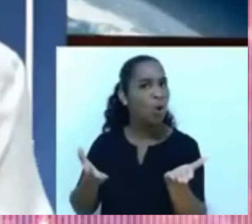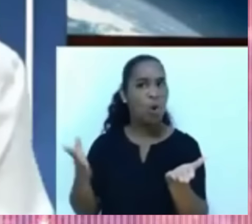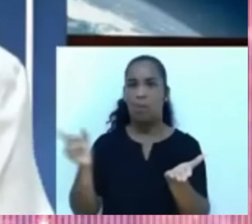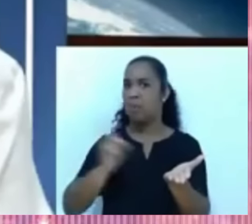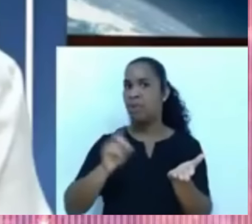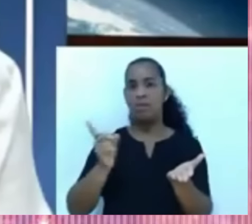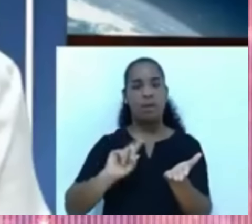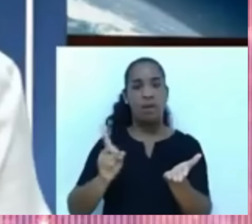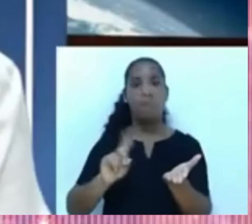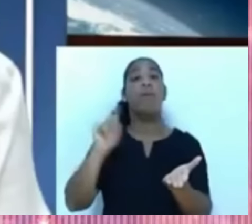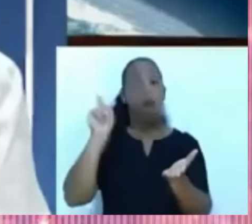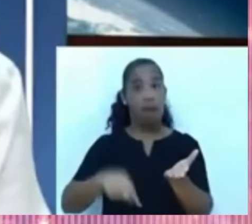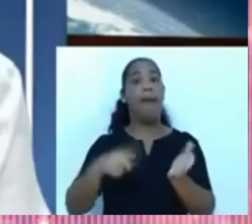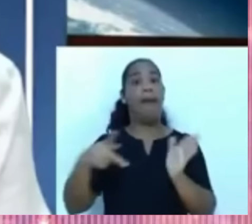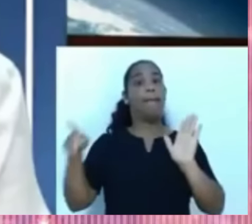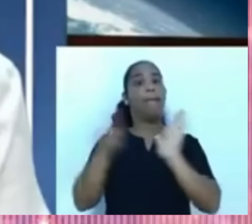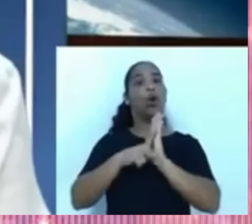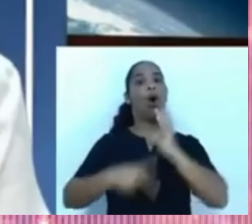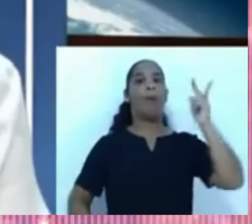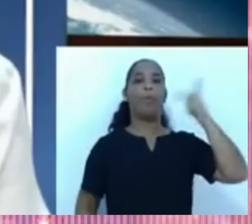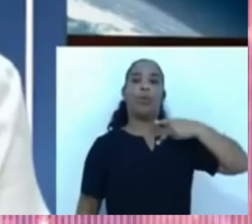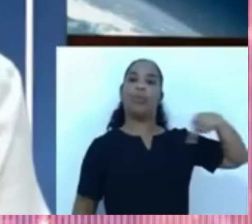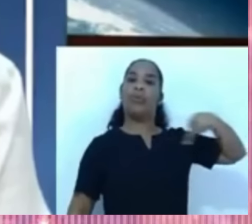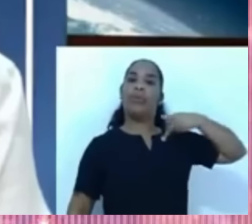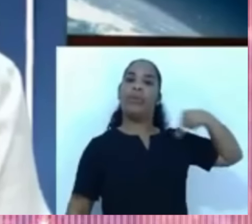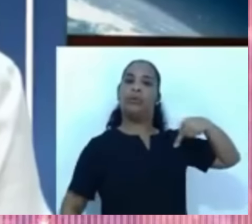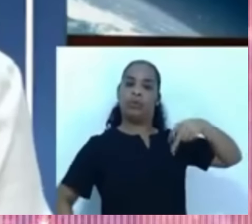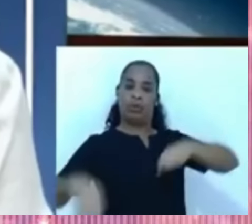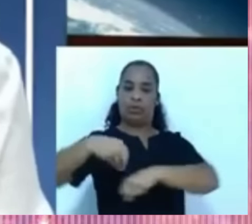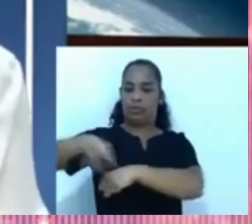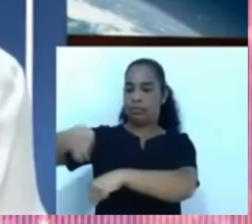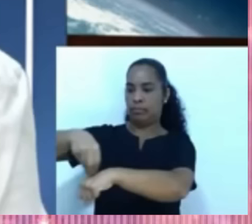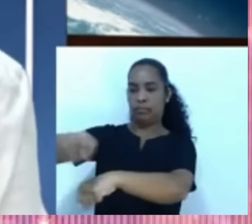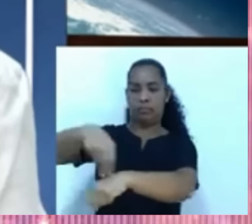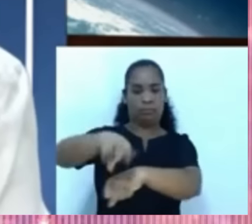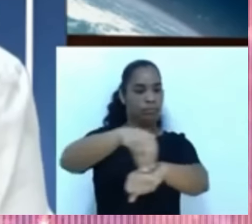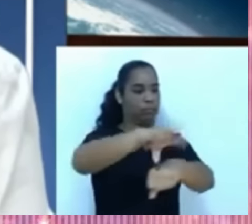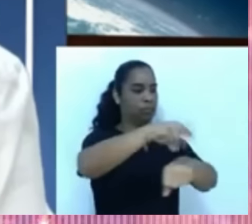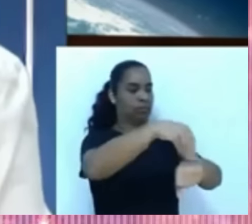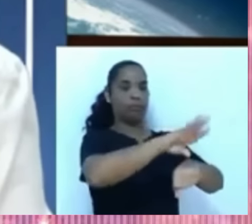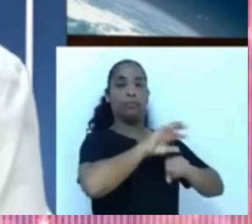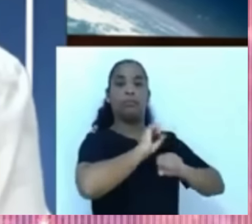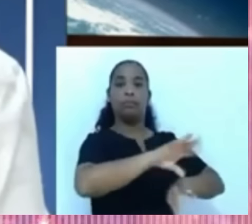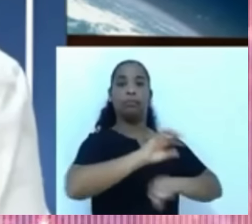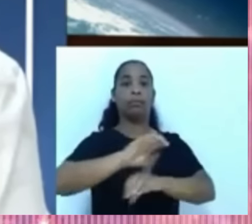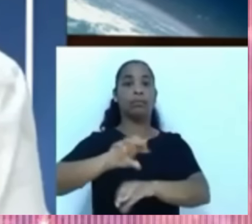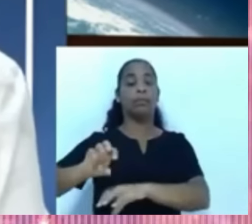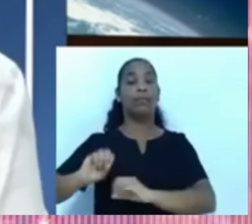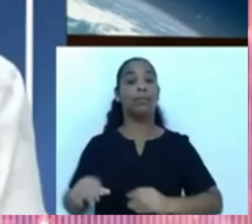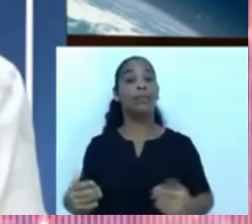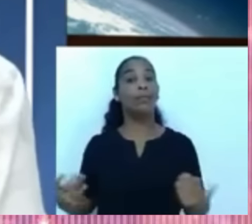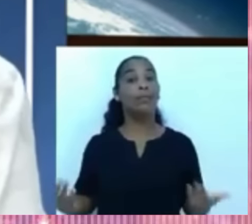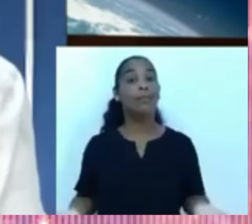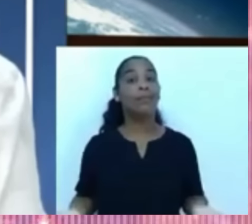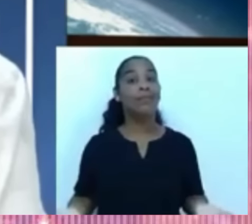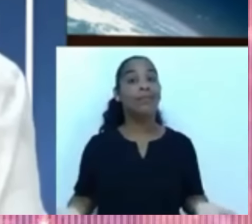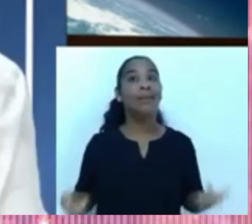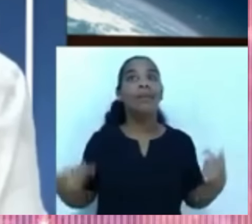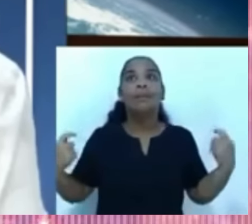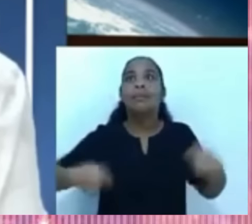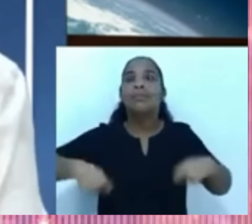pertence aos vossos professores era como se esse homem